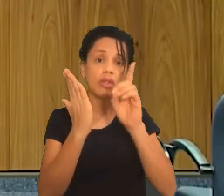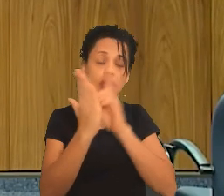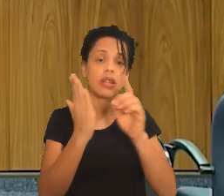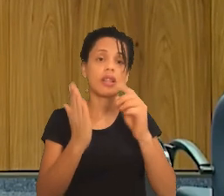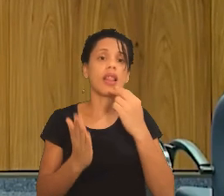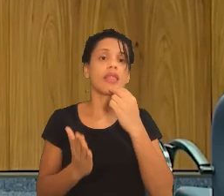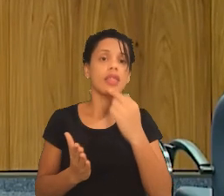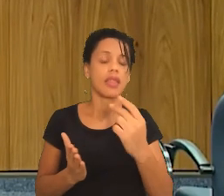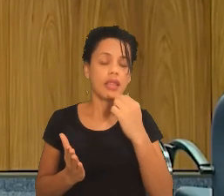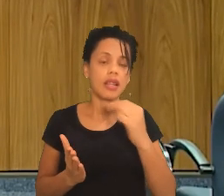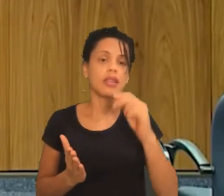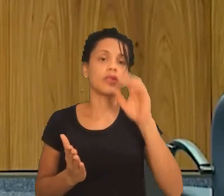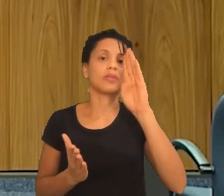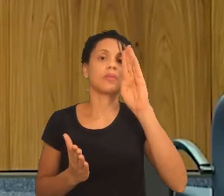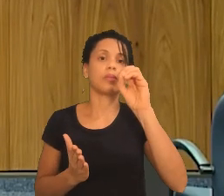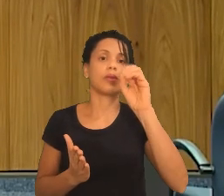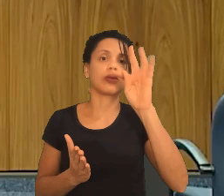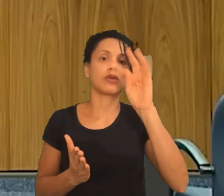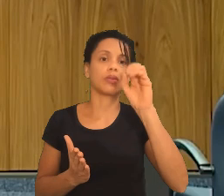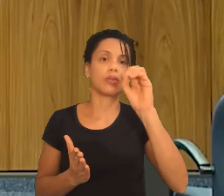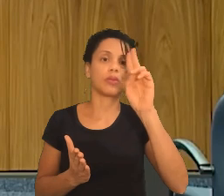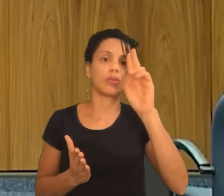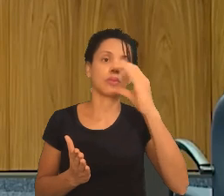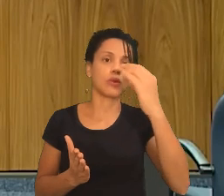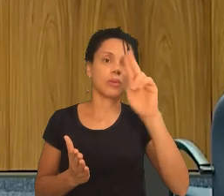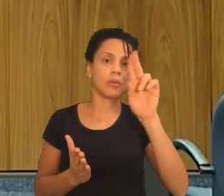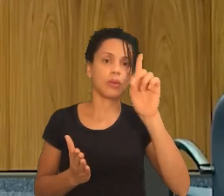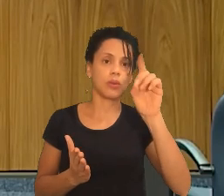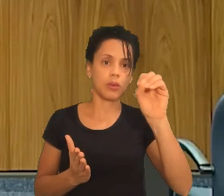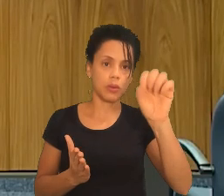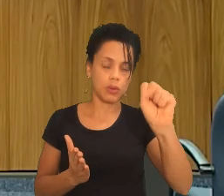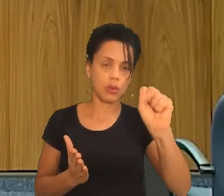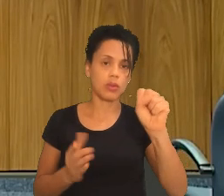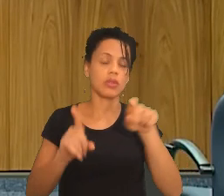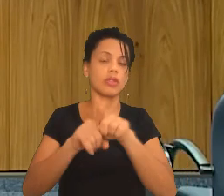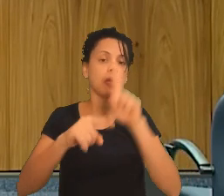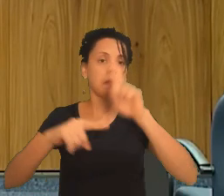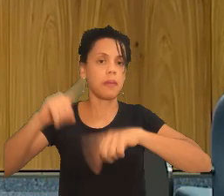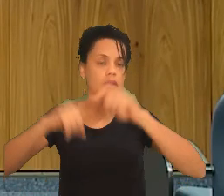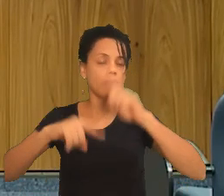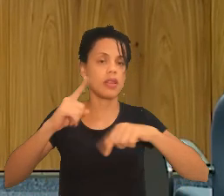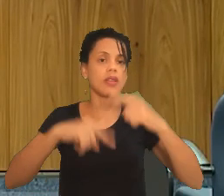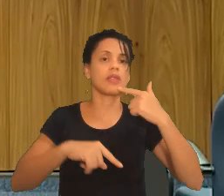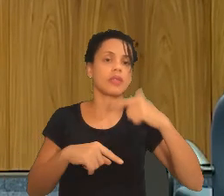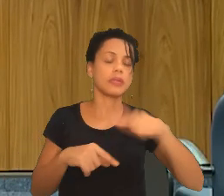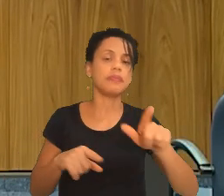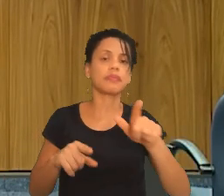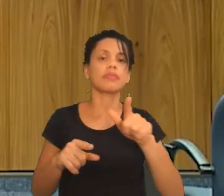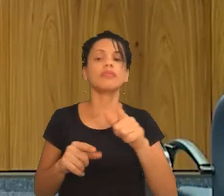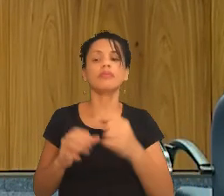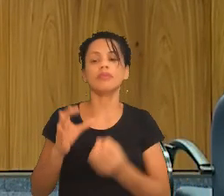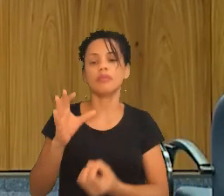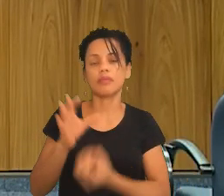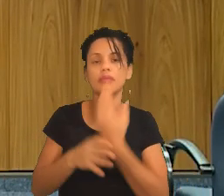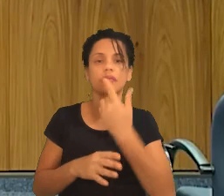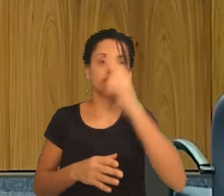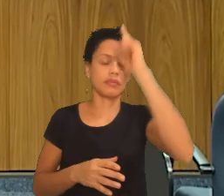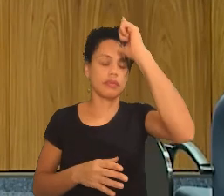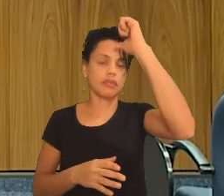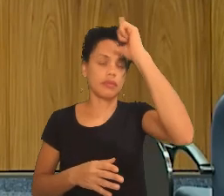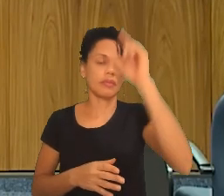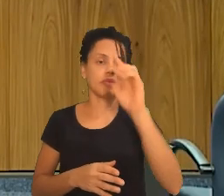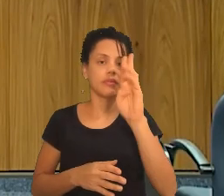Língua dos Botocudos, material linguístico coordenado pelo farmacêutico alemão Bruno